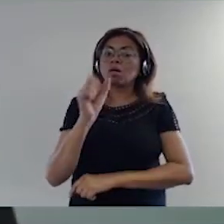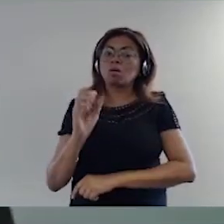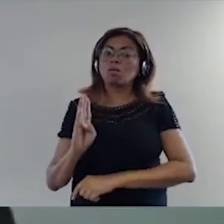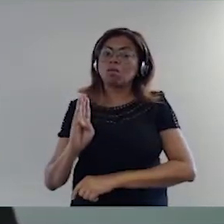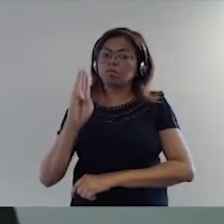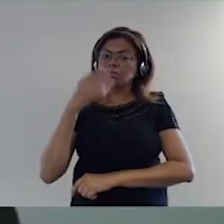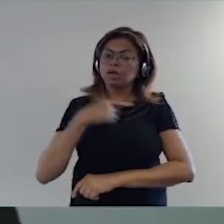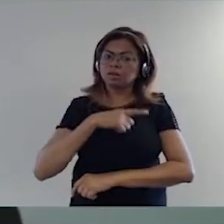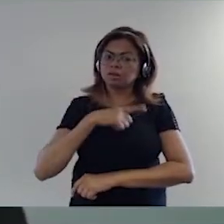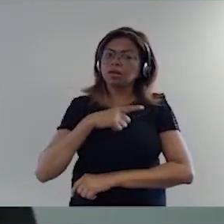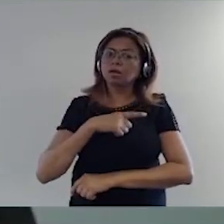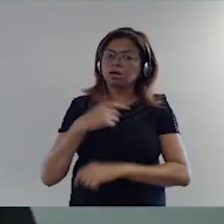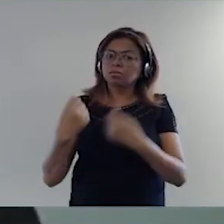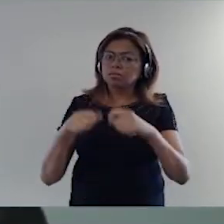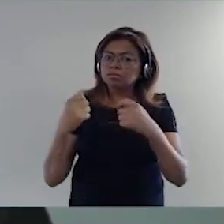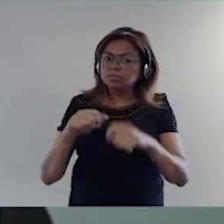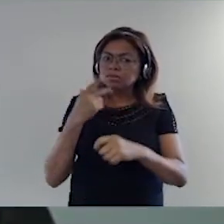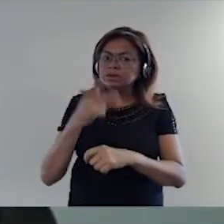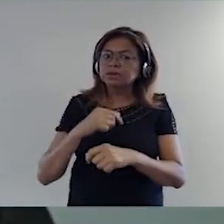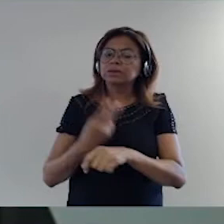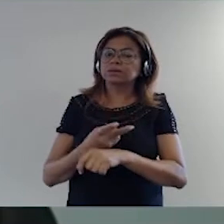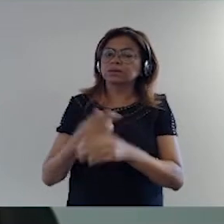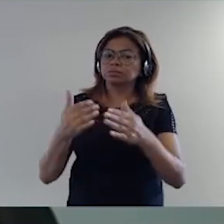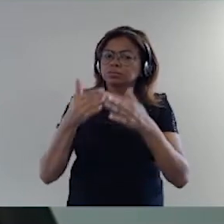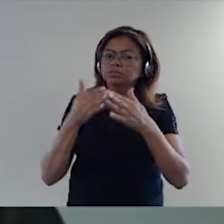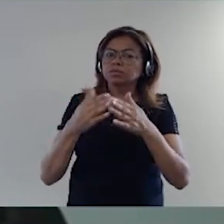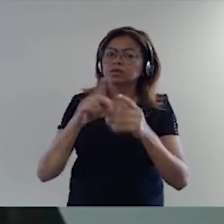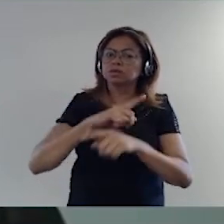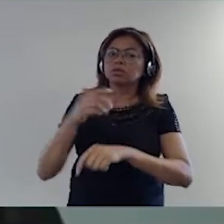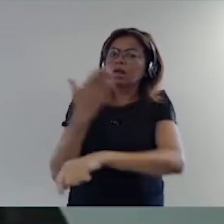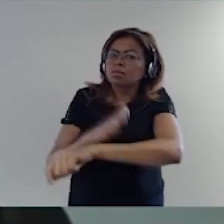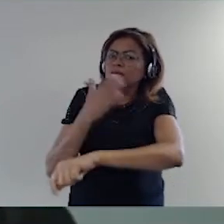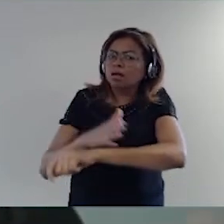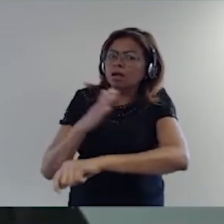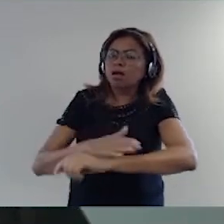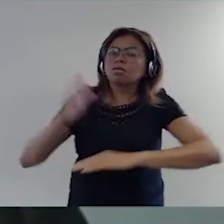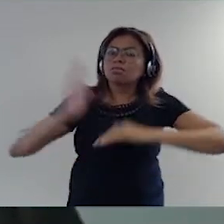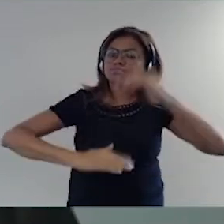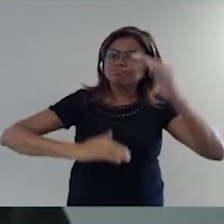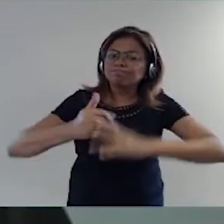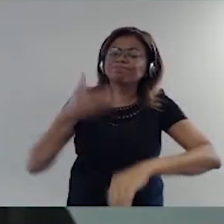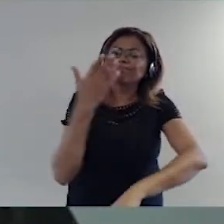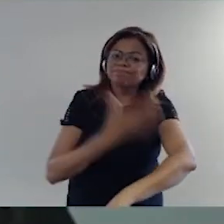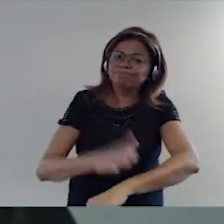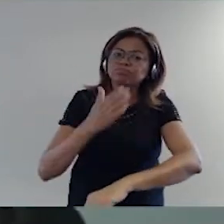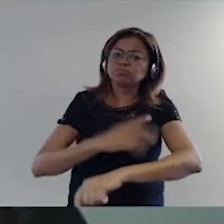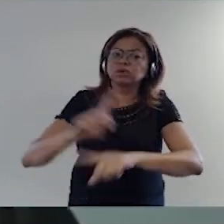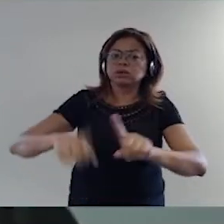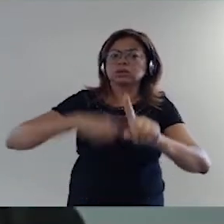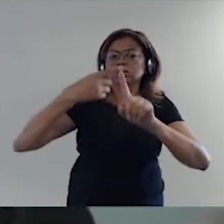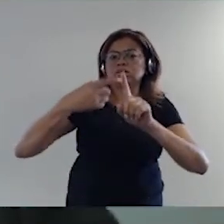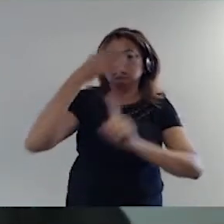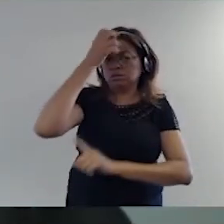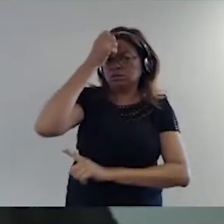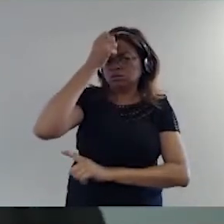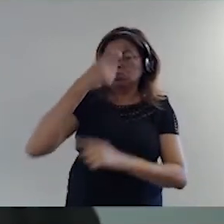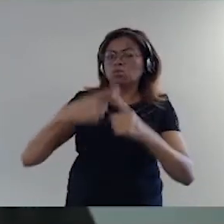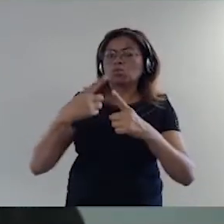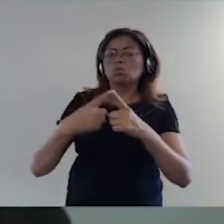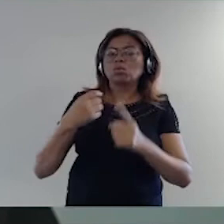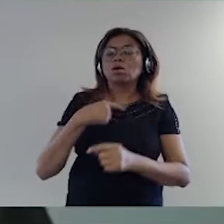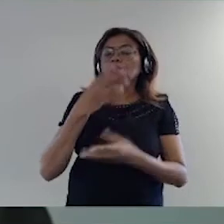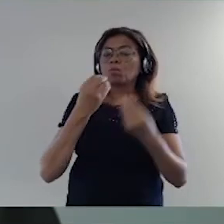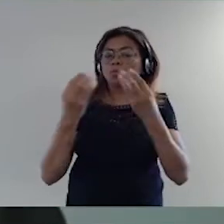um caso deste, mas entendemos que há necessidade de as autoridades constituídas, que muitas vezes têm um